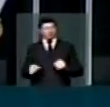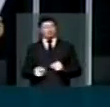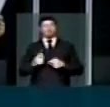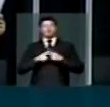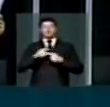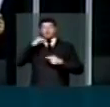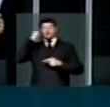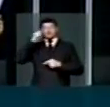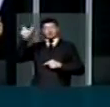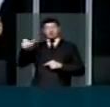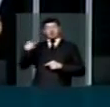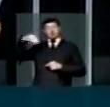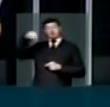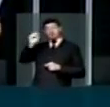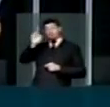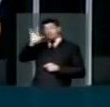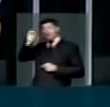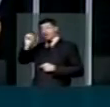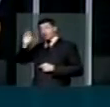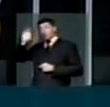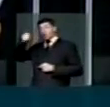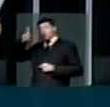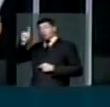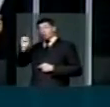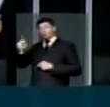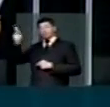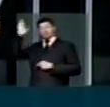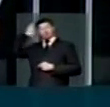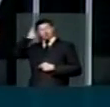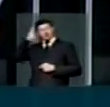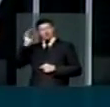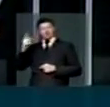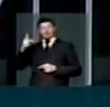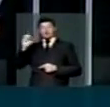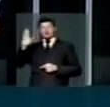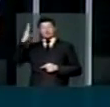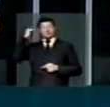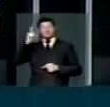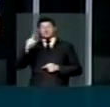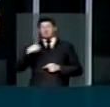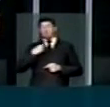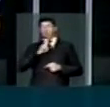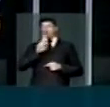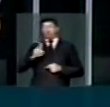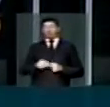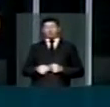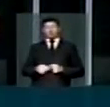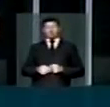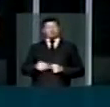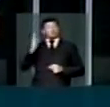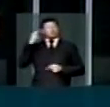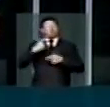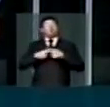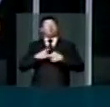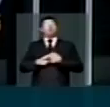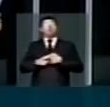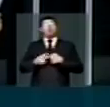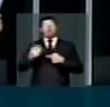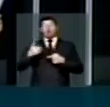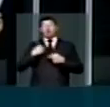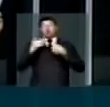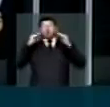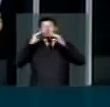é que o senador Mário Couto, do PSDB do Pará, não sabe o meu nome e nem sequer o porquê de eu ter